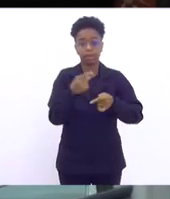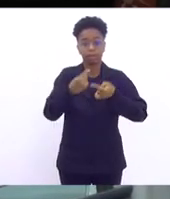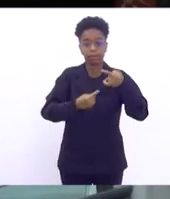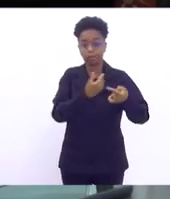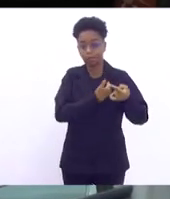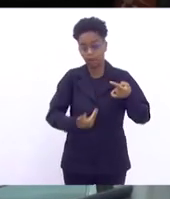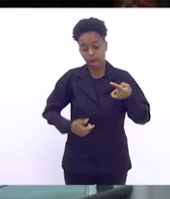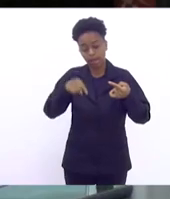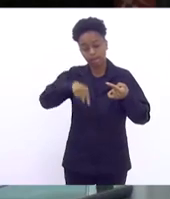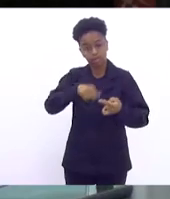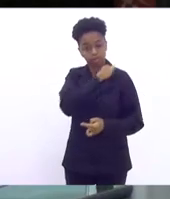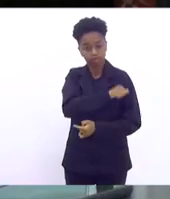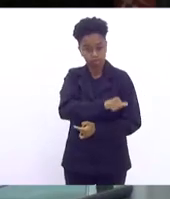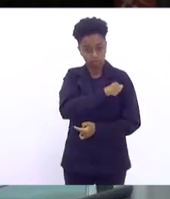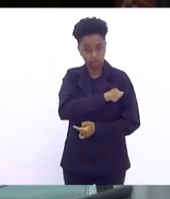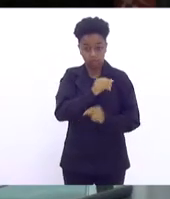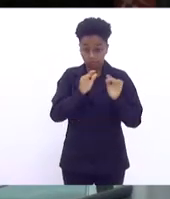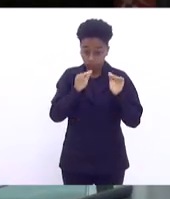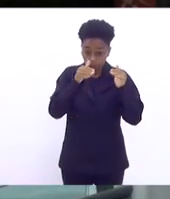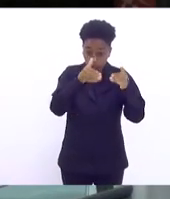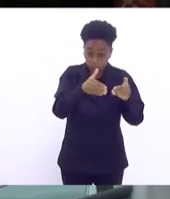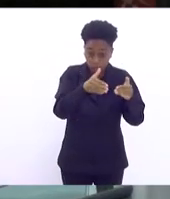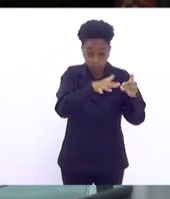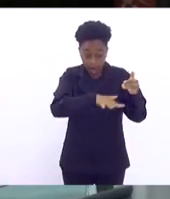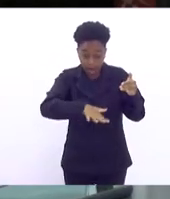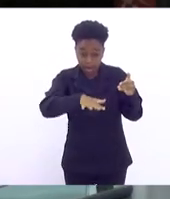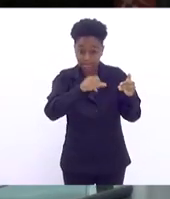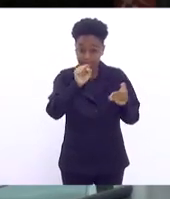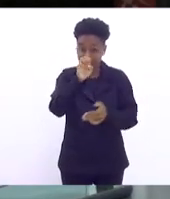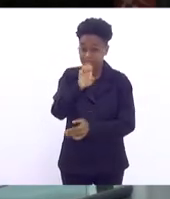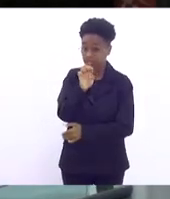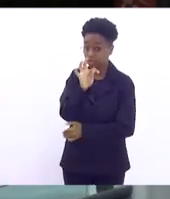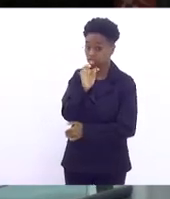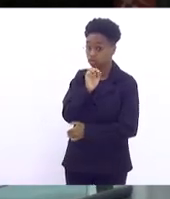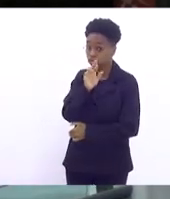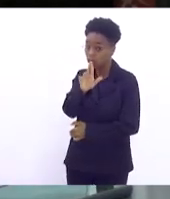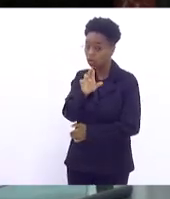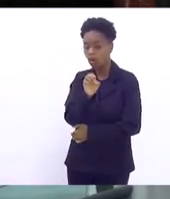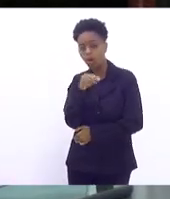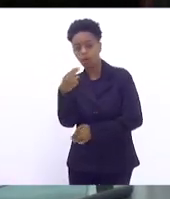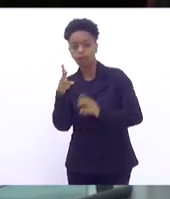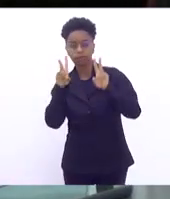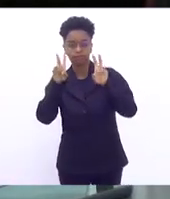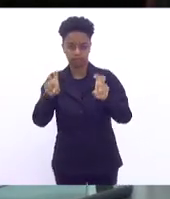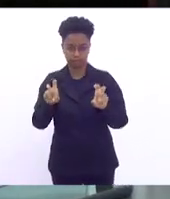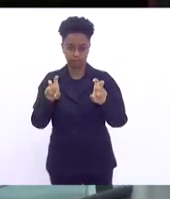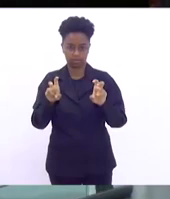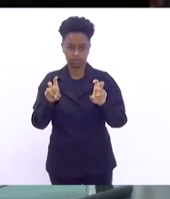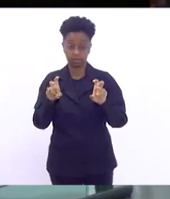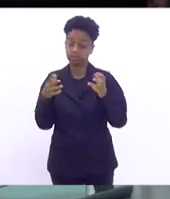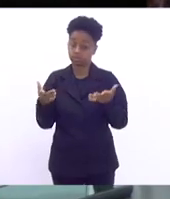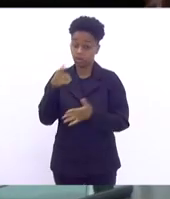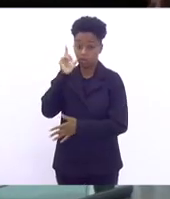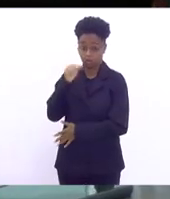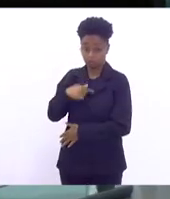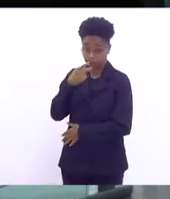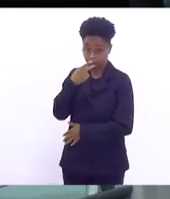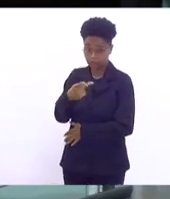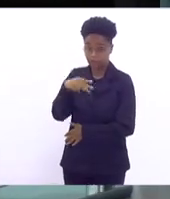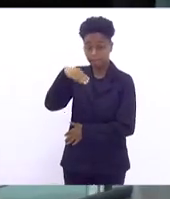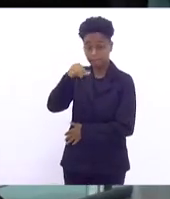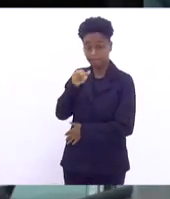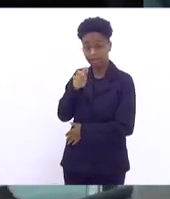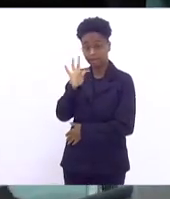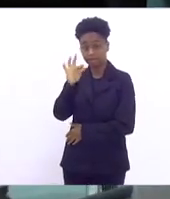referentes a um determinado setor ou tema quando a gente plenário eu digo deputada Marta Rocha